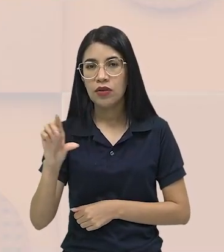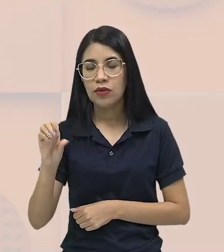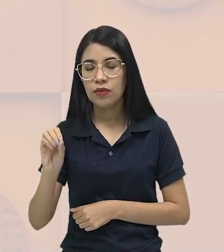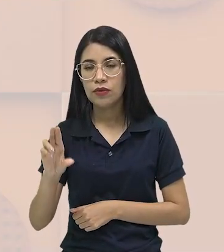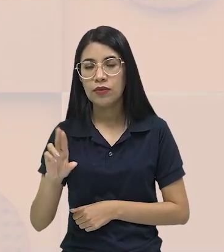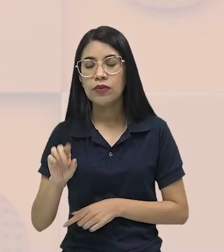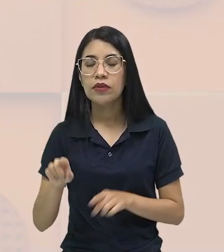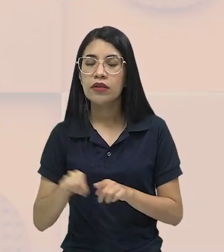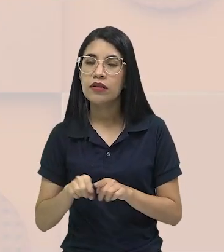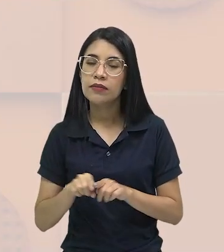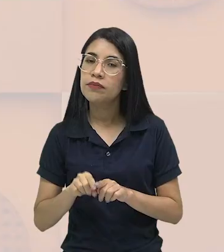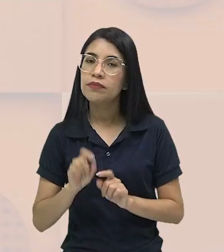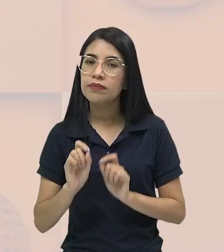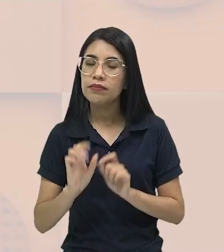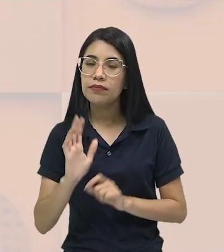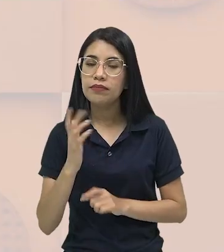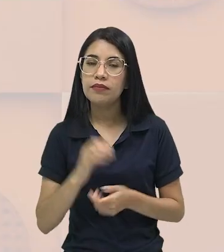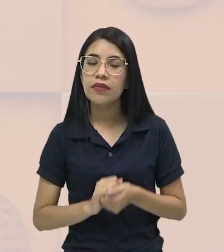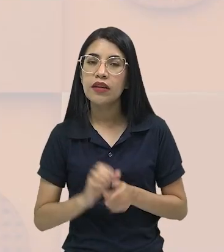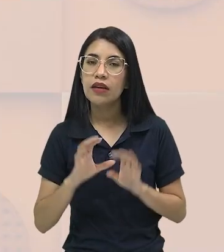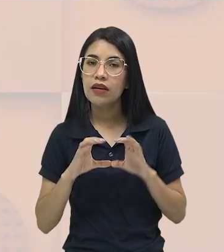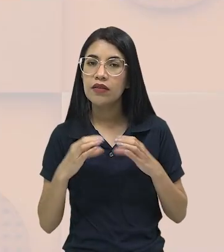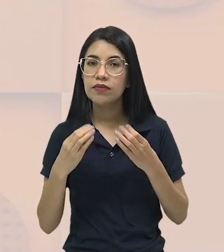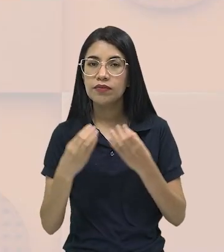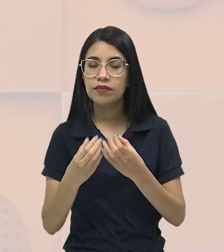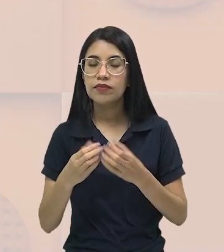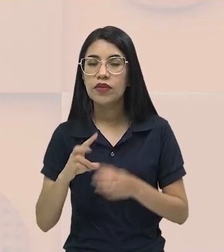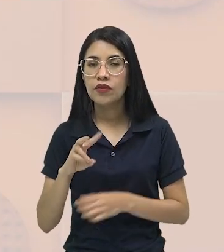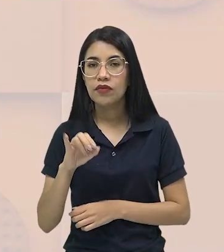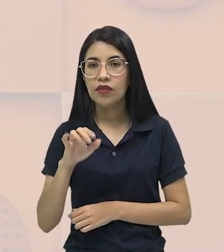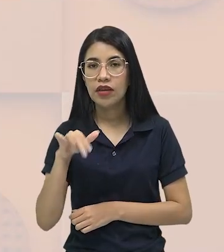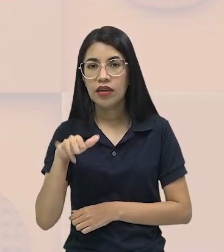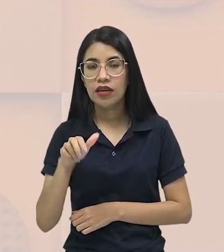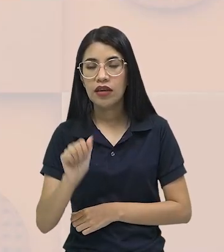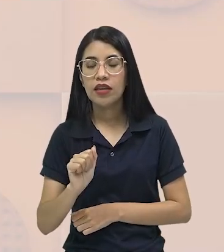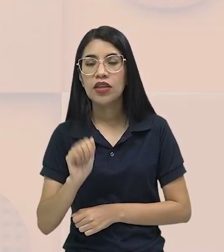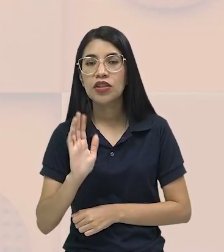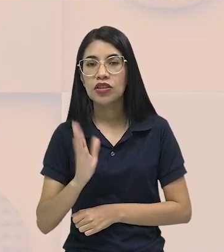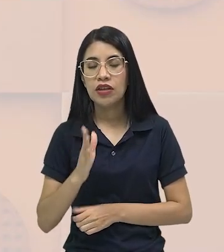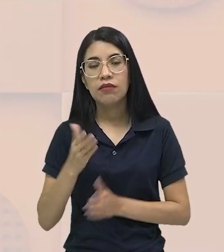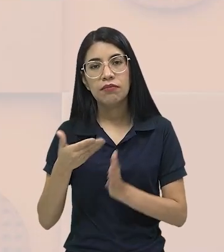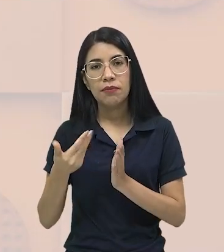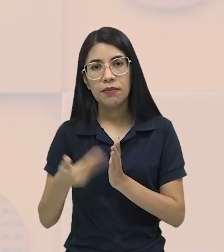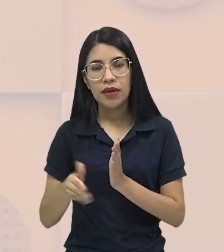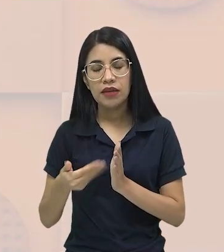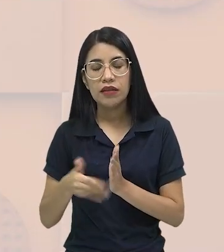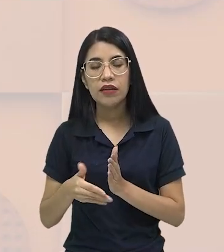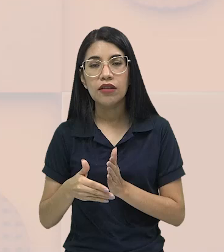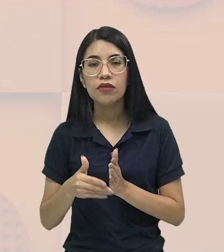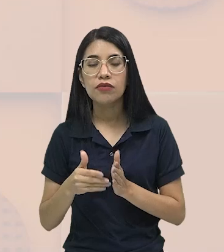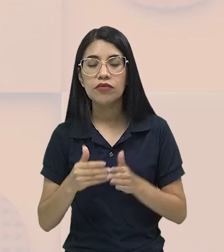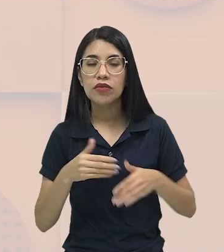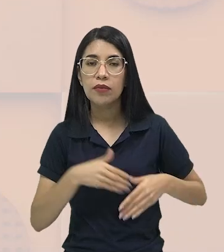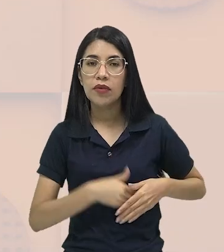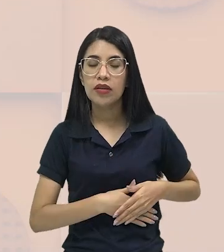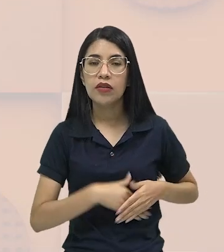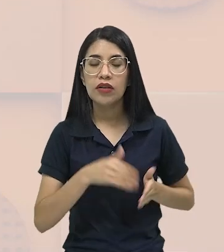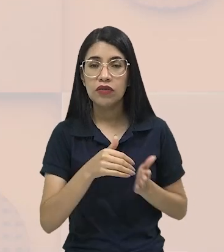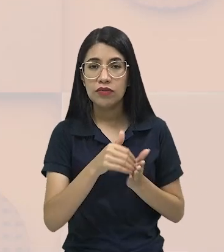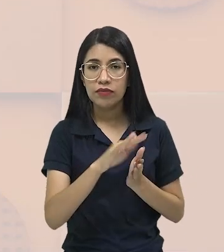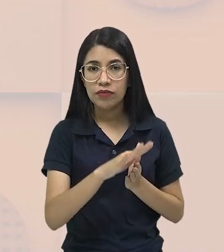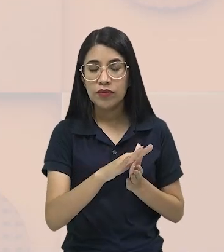aula. Nós temos o Congresso de Viena, que é quando, já derrotado, né, Napoleão Bonaparte vai ser